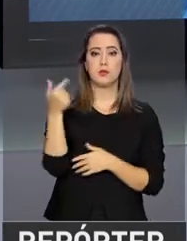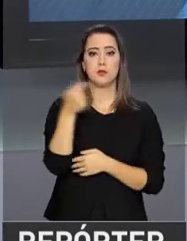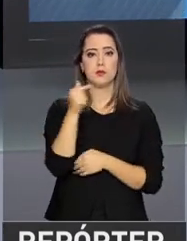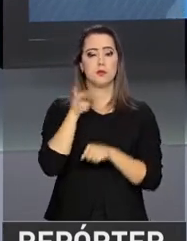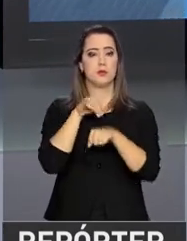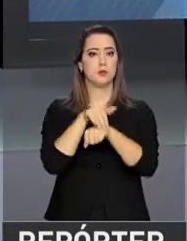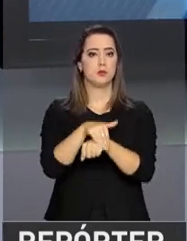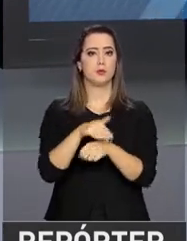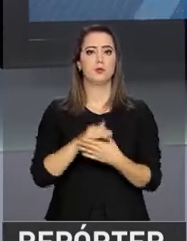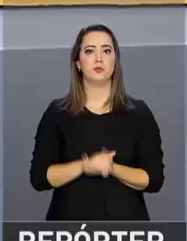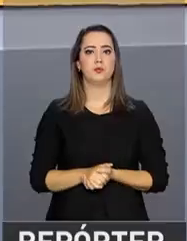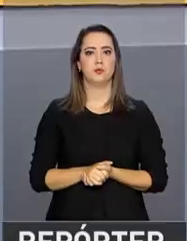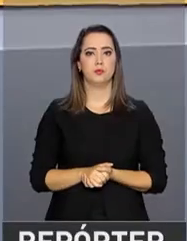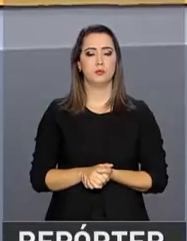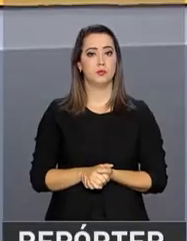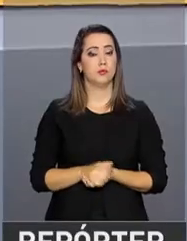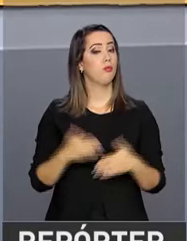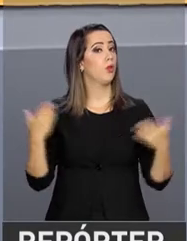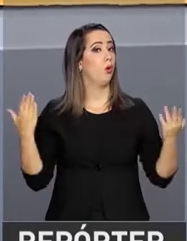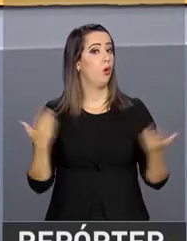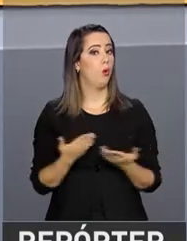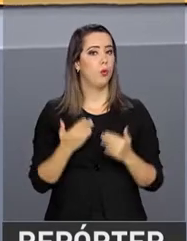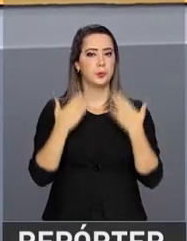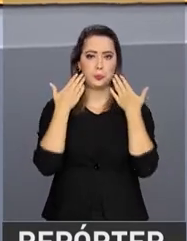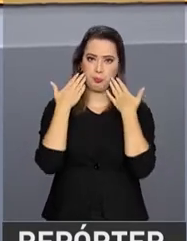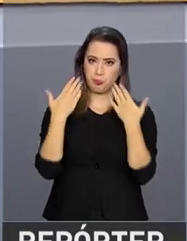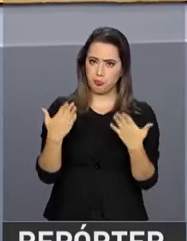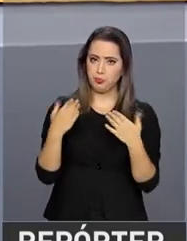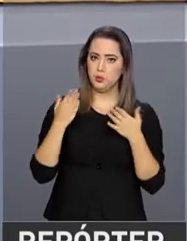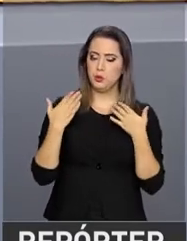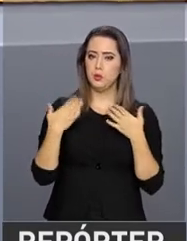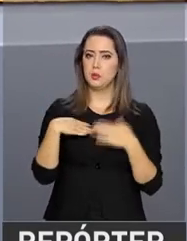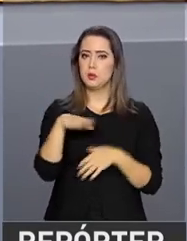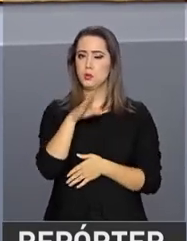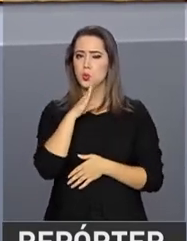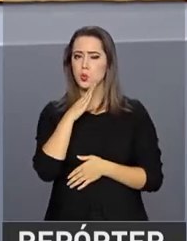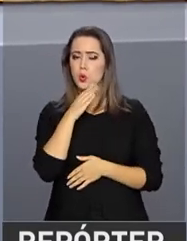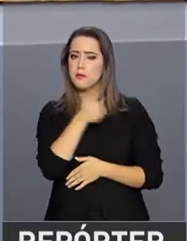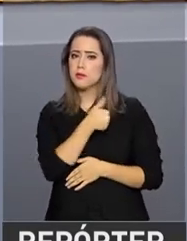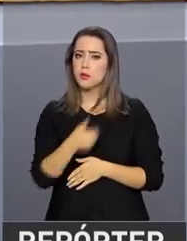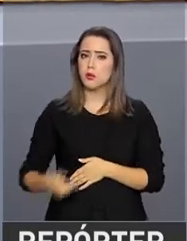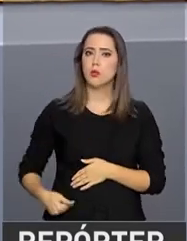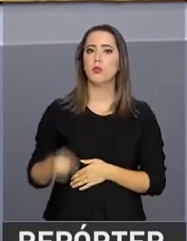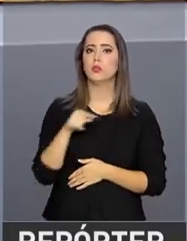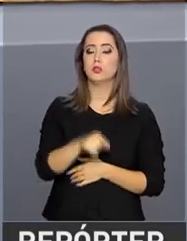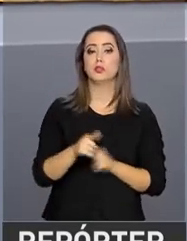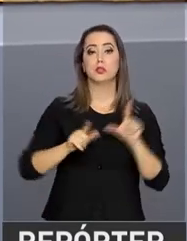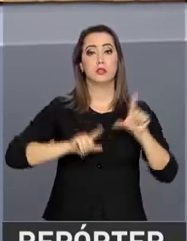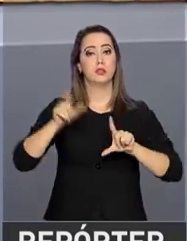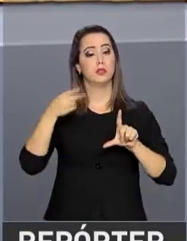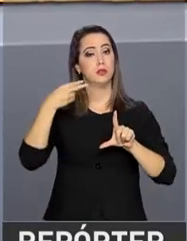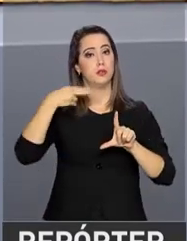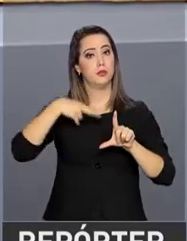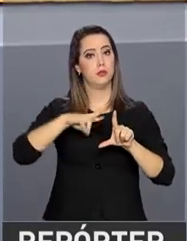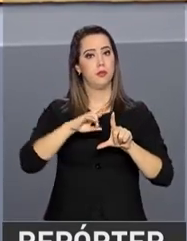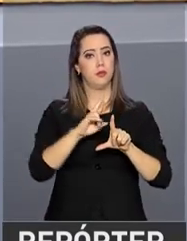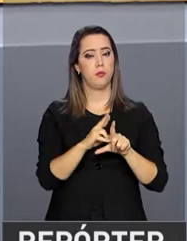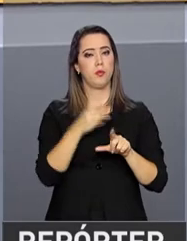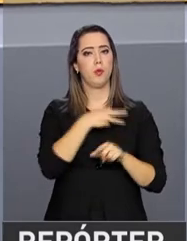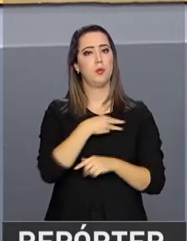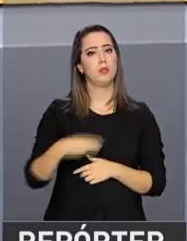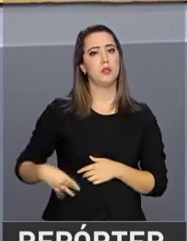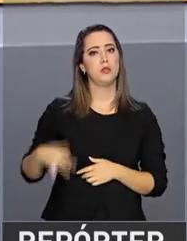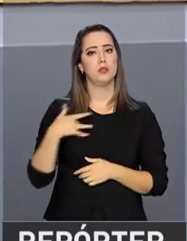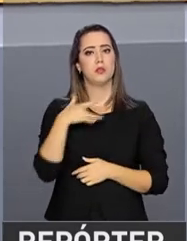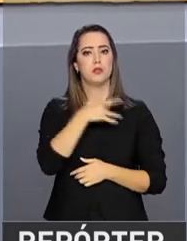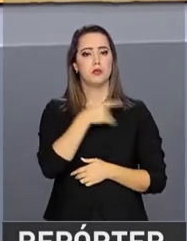sete horas da noite e hoje no programa por dentro do governo transmitido pela tv nbr o ministro da saúde ricardo barros